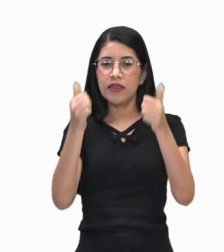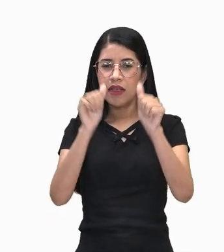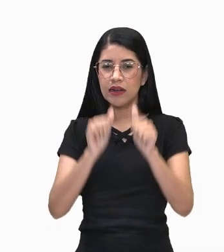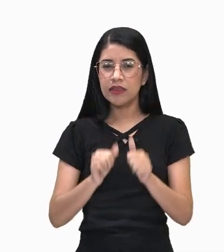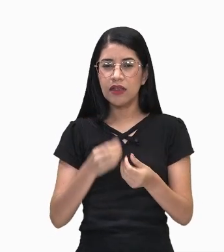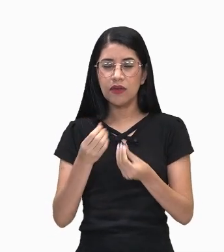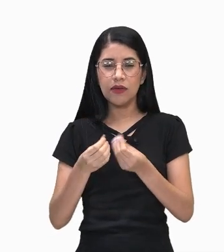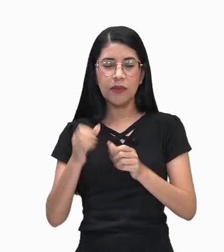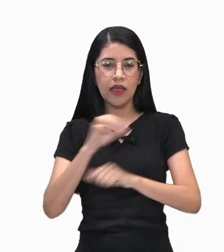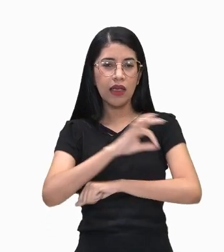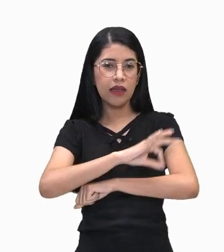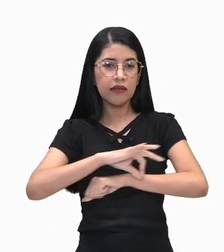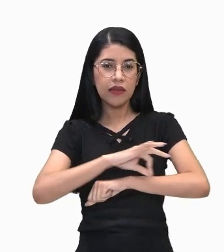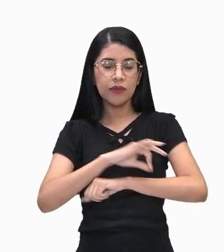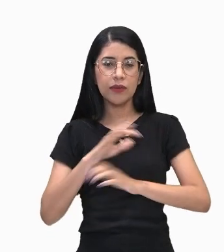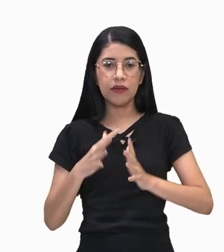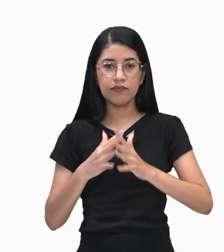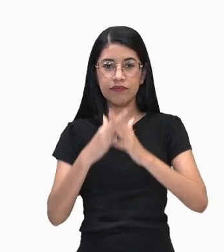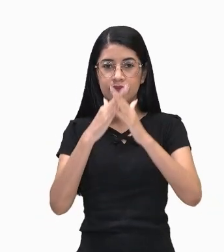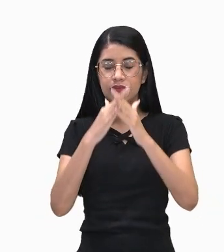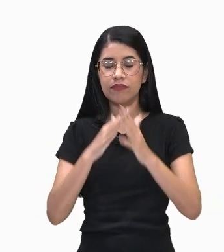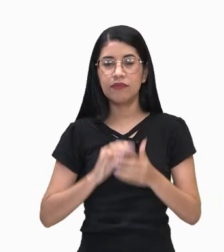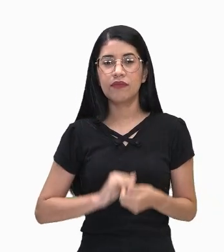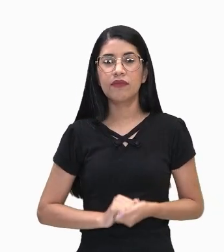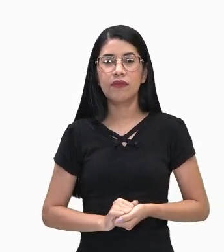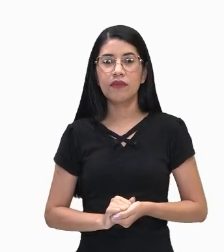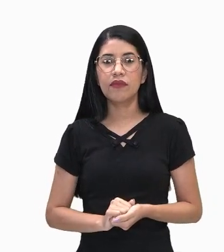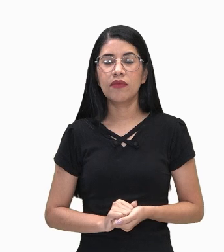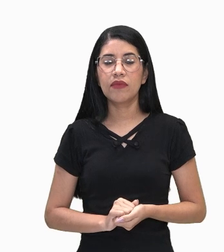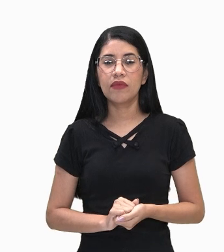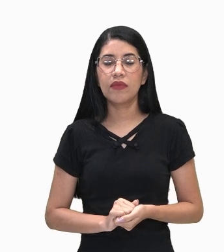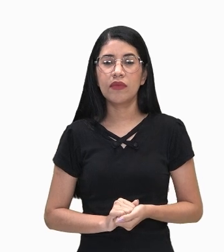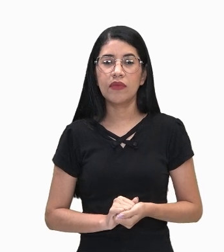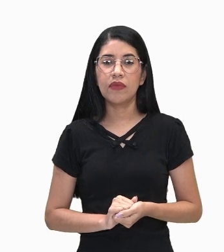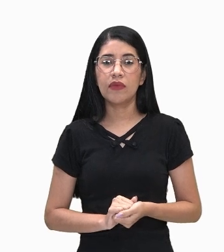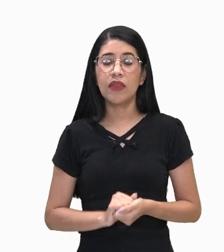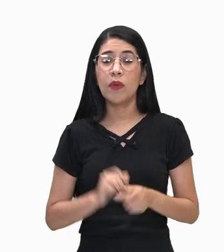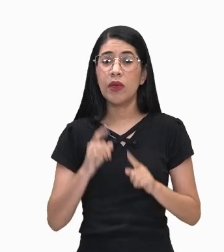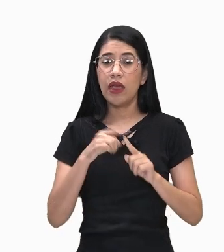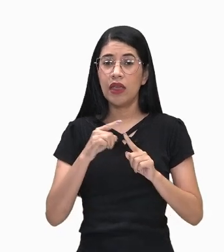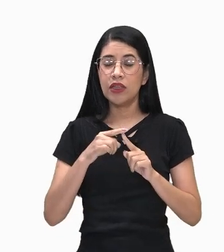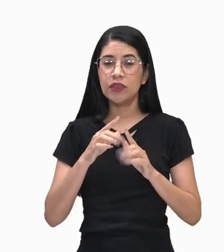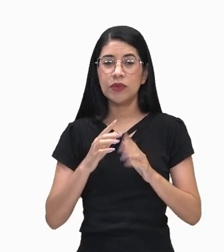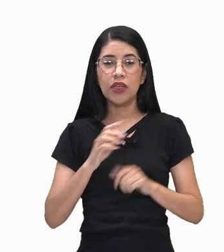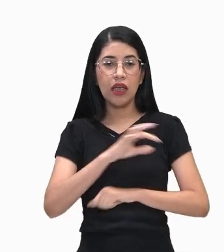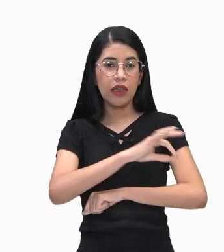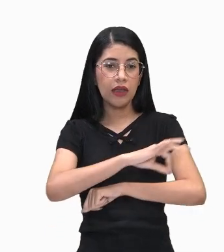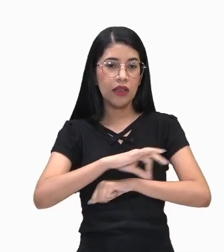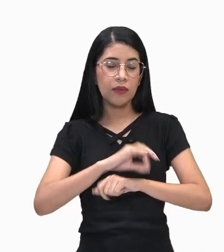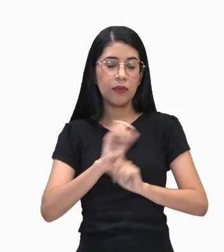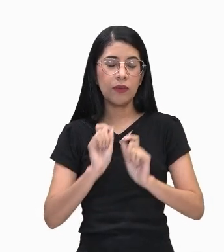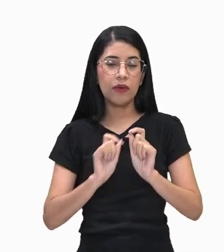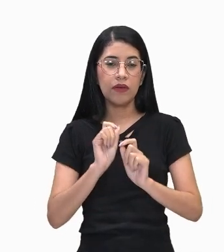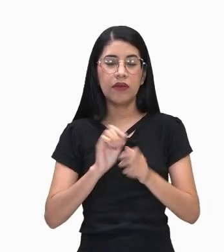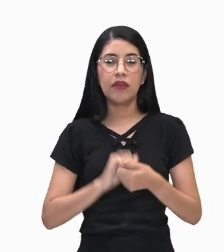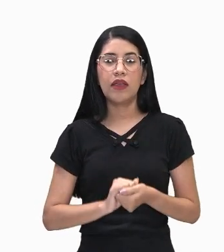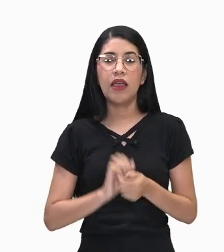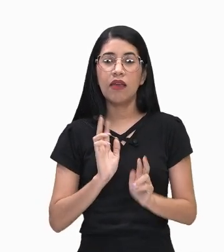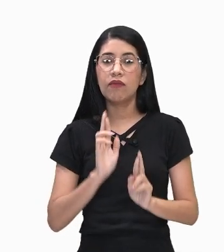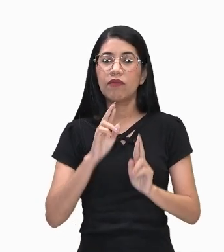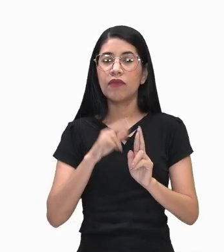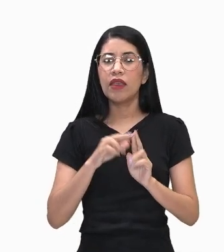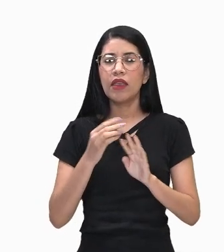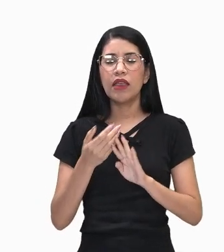gótica. Então, a arquitetura gótica refere-se a um estilo arquitetônico que